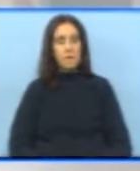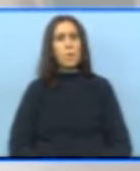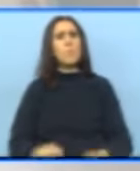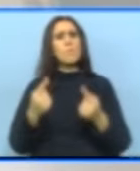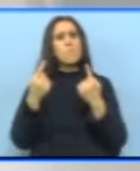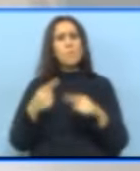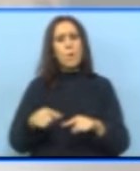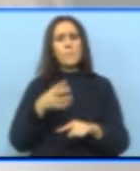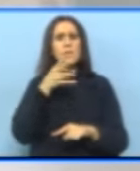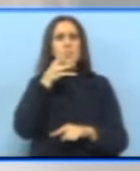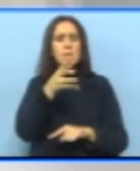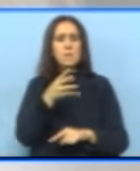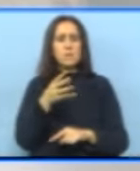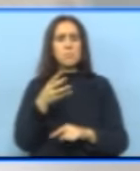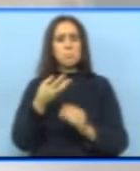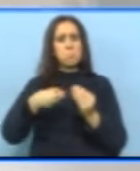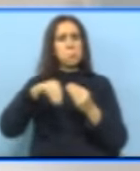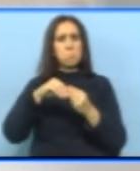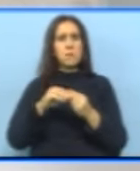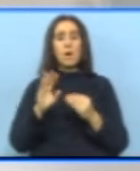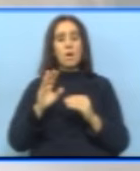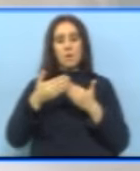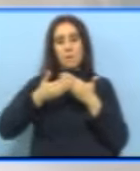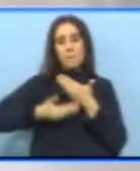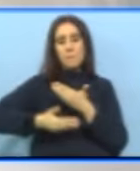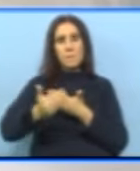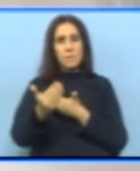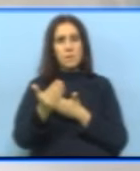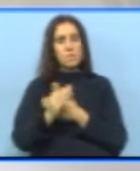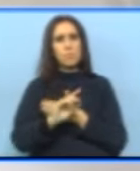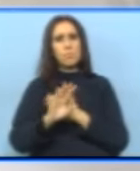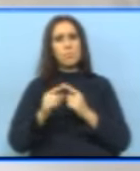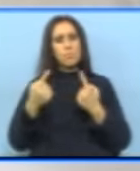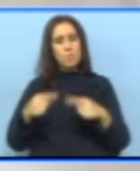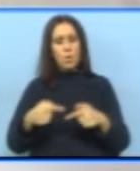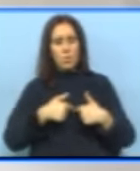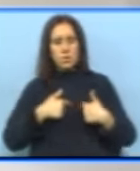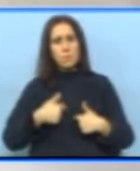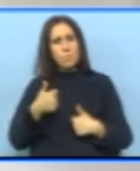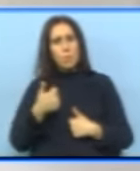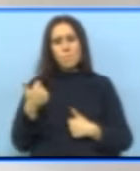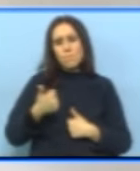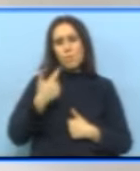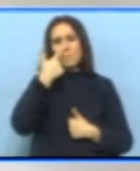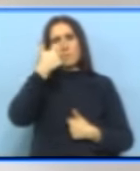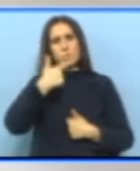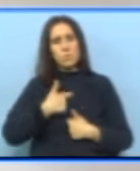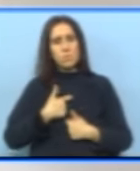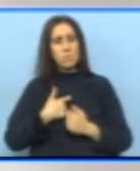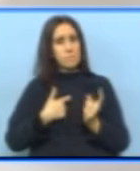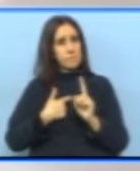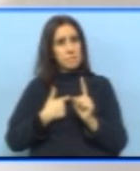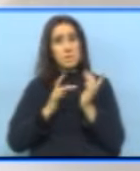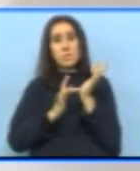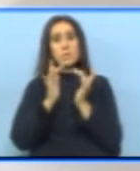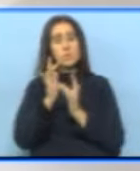seja, não é apenas dizer, a partir de agora basta ter um coração bom ou ser uma boa pessoa. Porque aquilo que